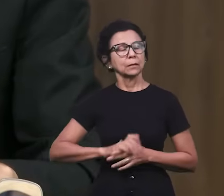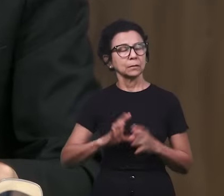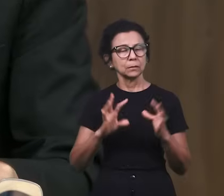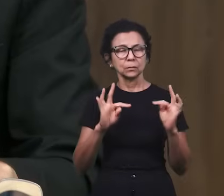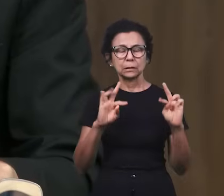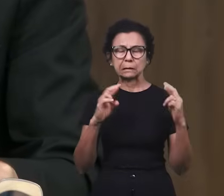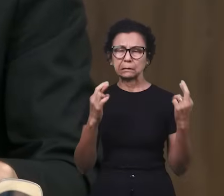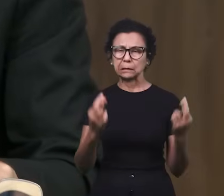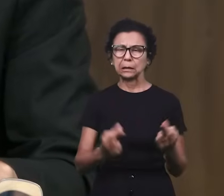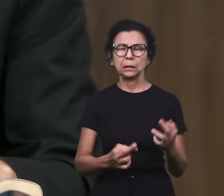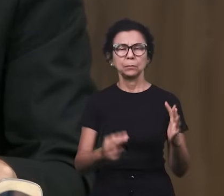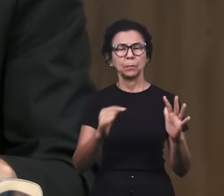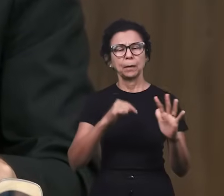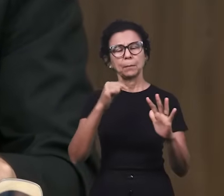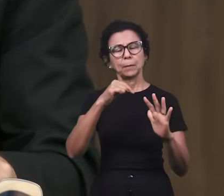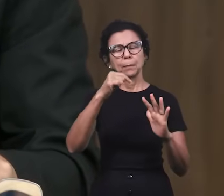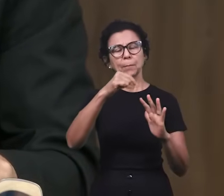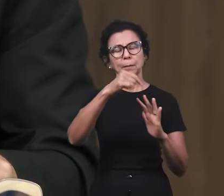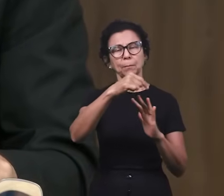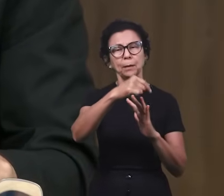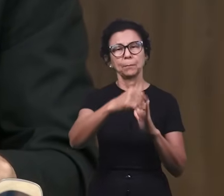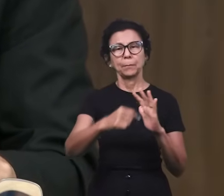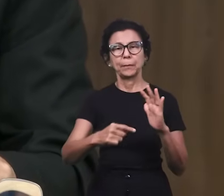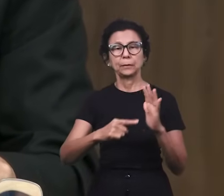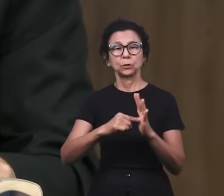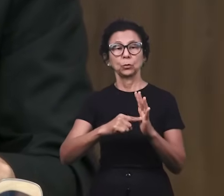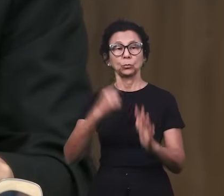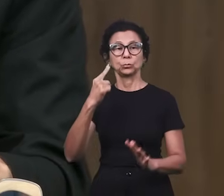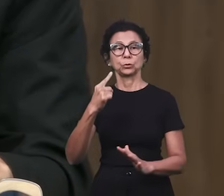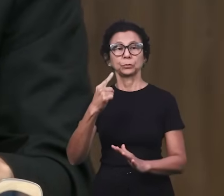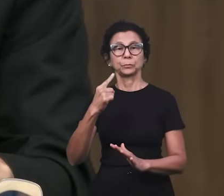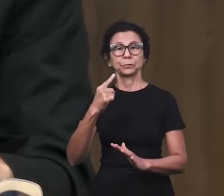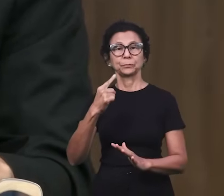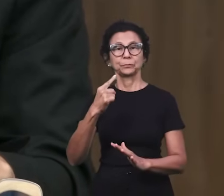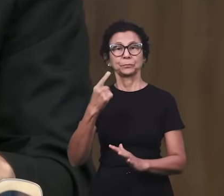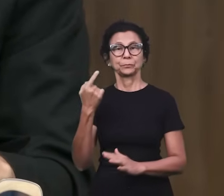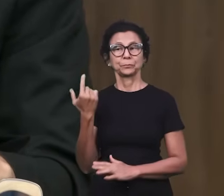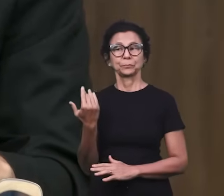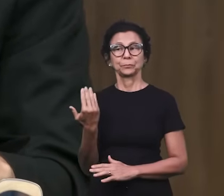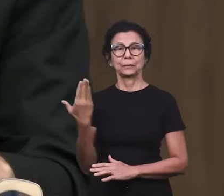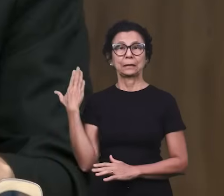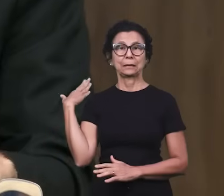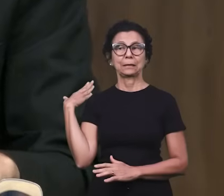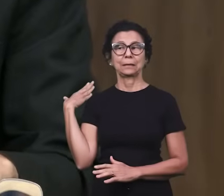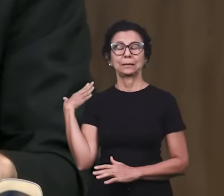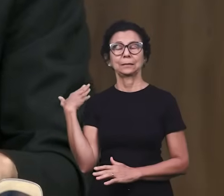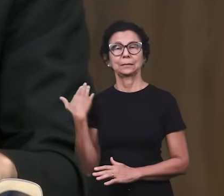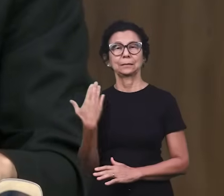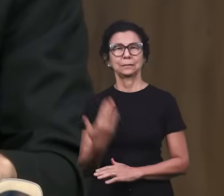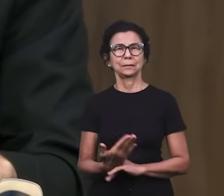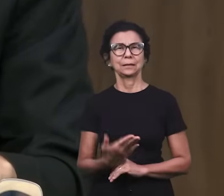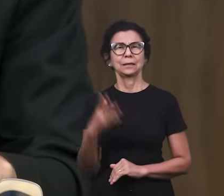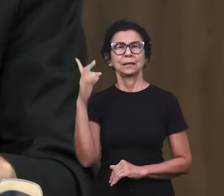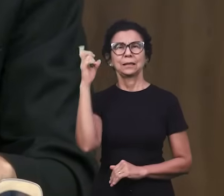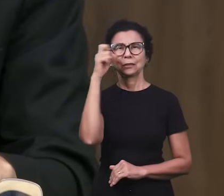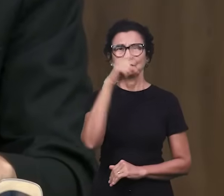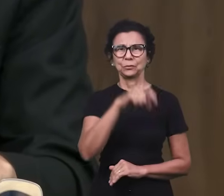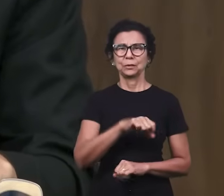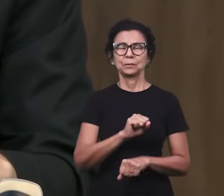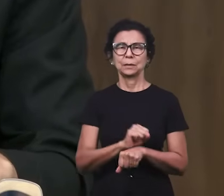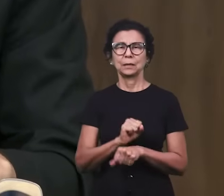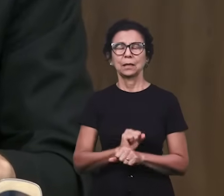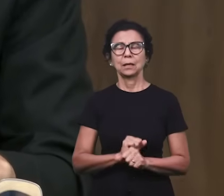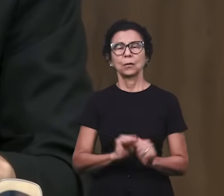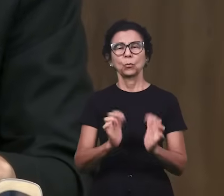saindo, todo mundo indo e Dan esperando. Esperar, para nós homens, é uma coisa muito difícil. Você está vendo todo mundo